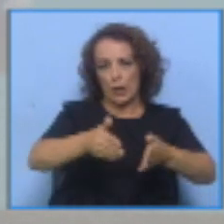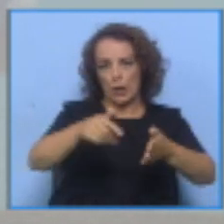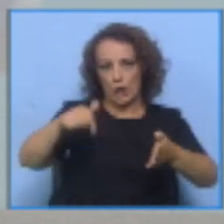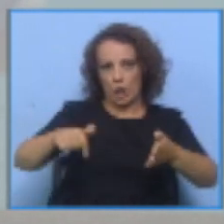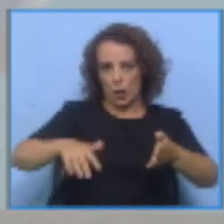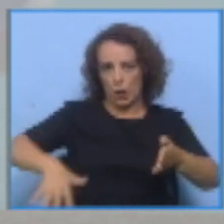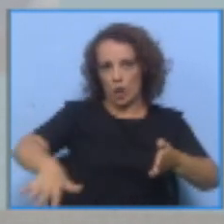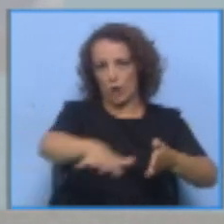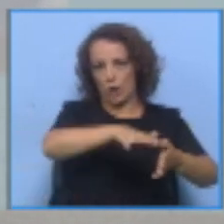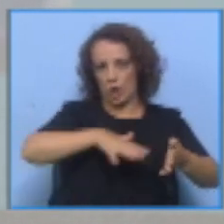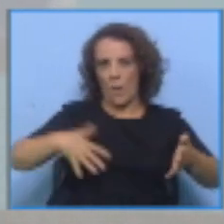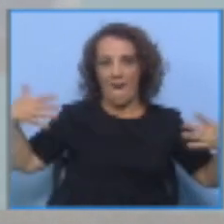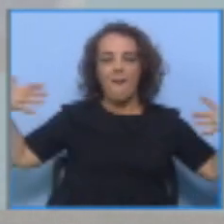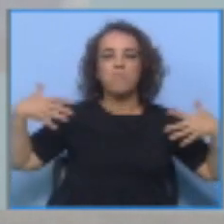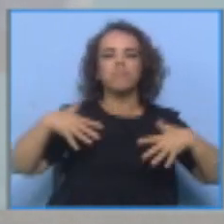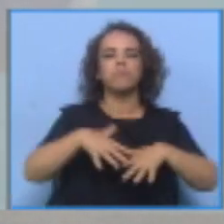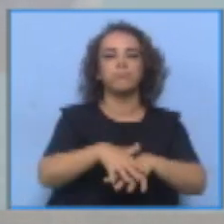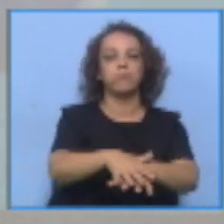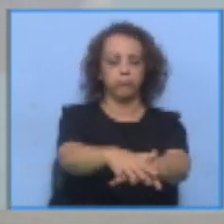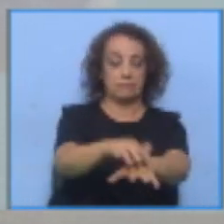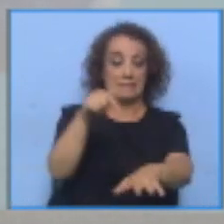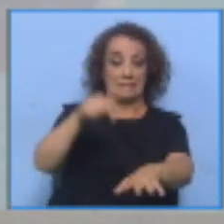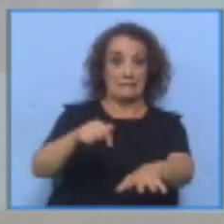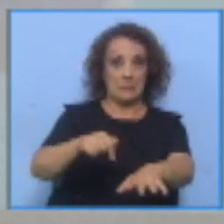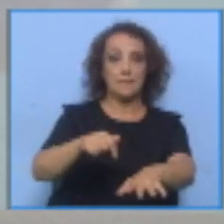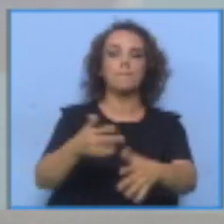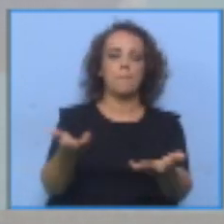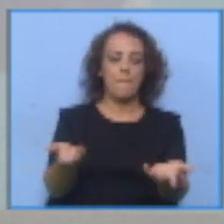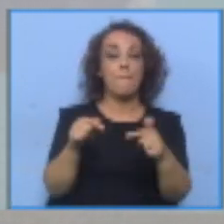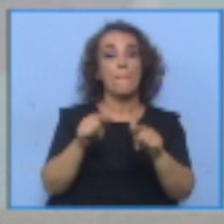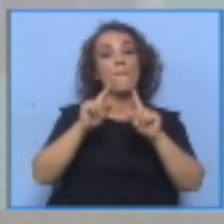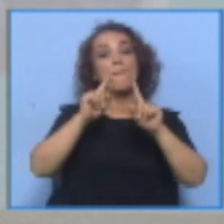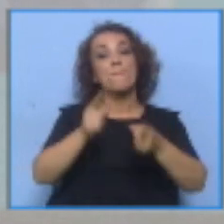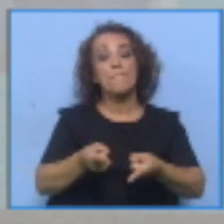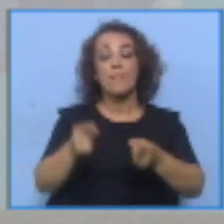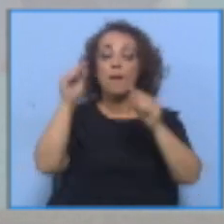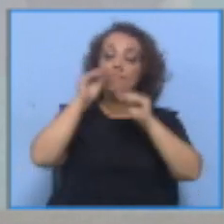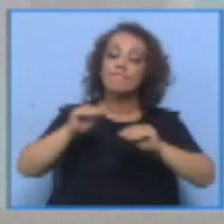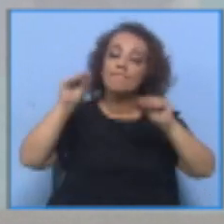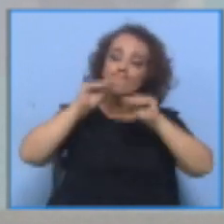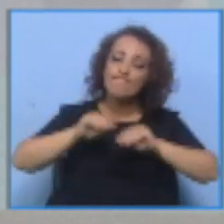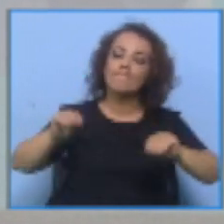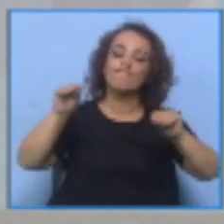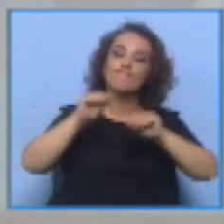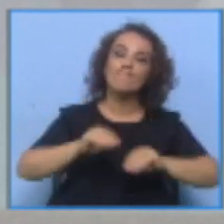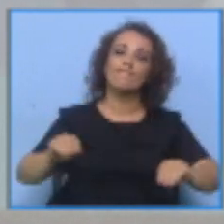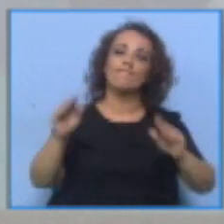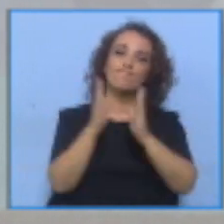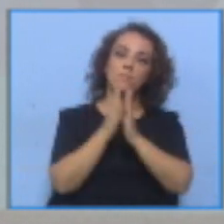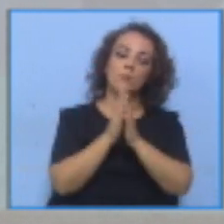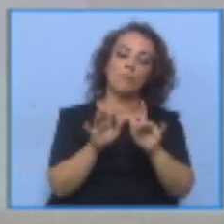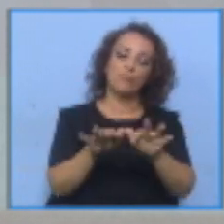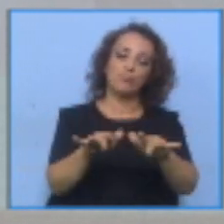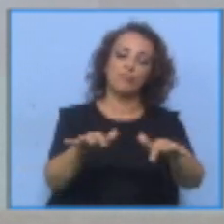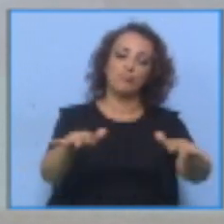afluentes do grande rio. Então era desde aí que se fazia a evangelização destes povos